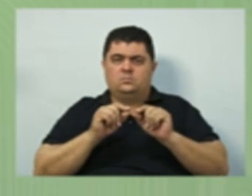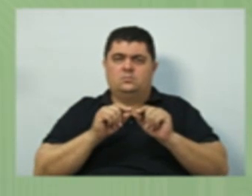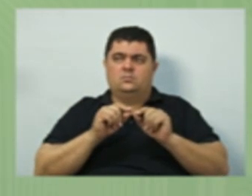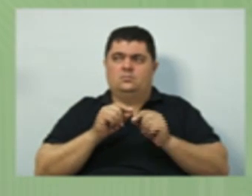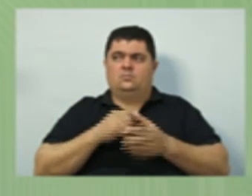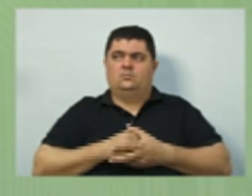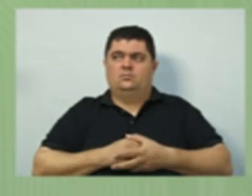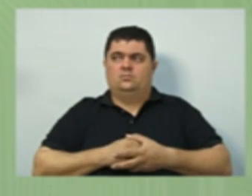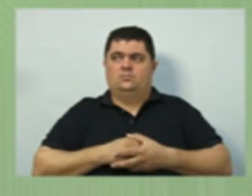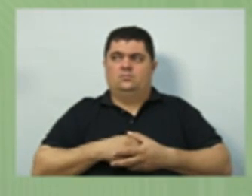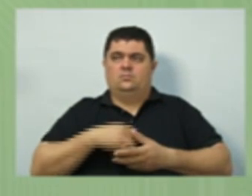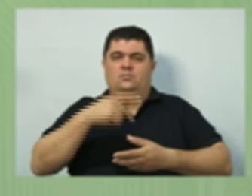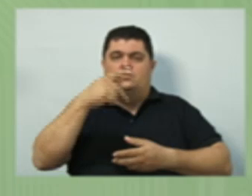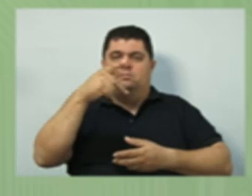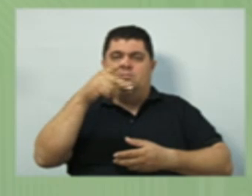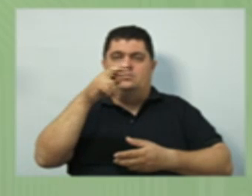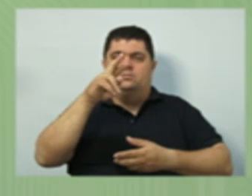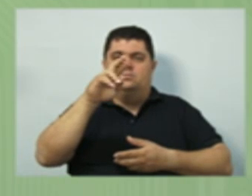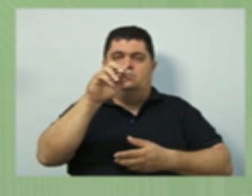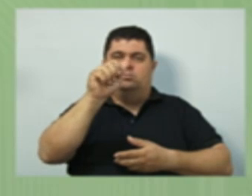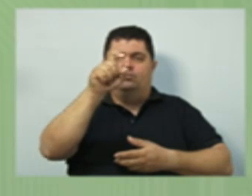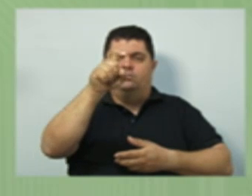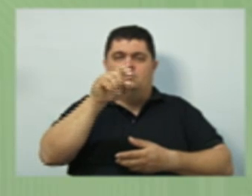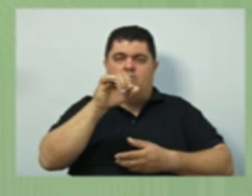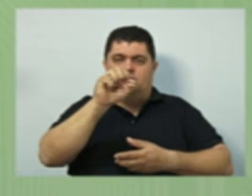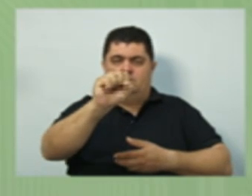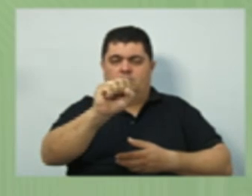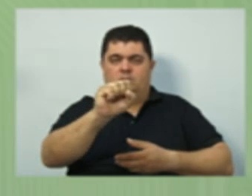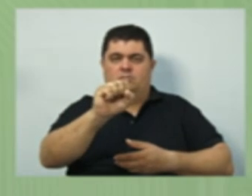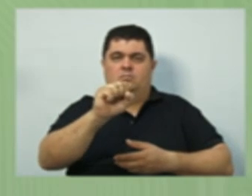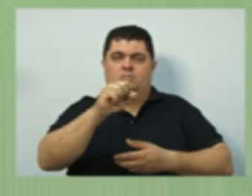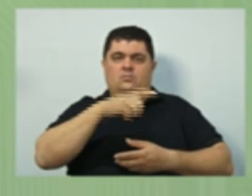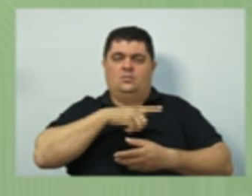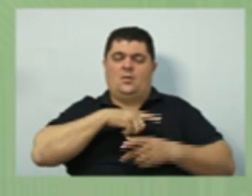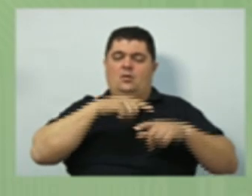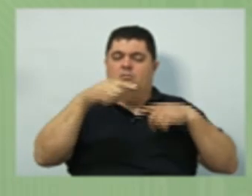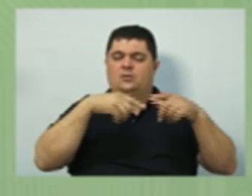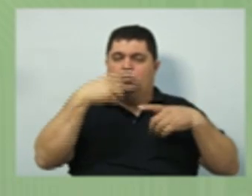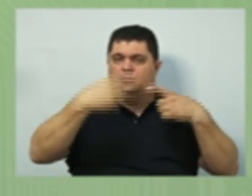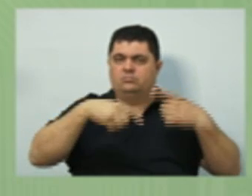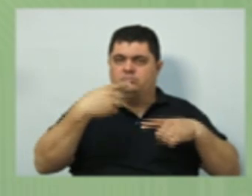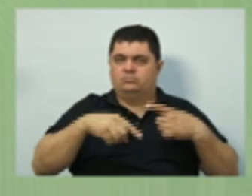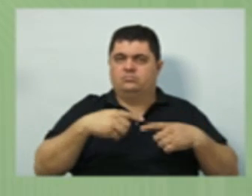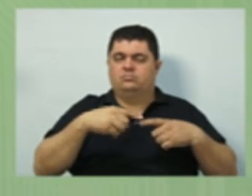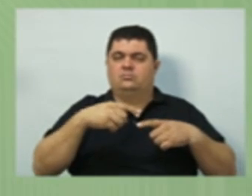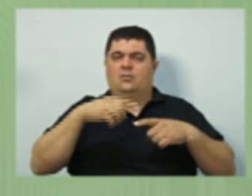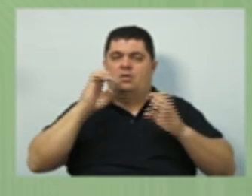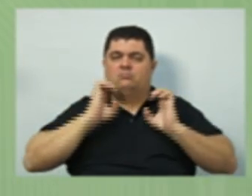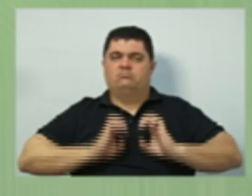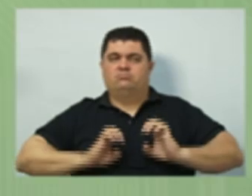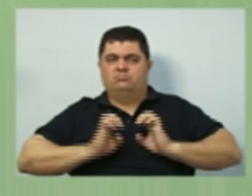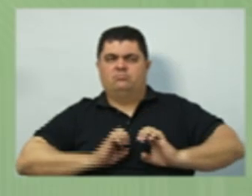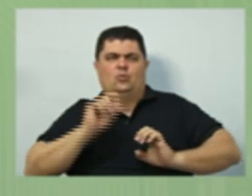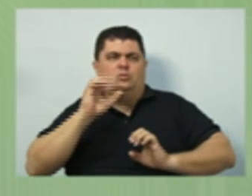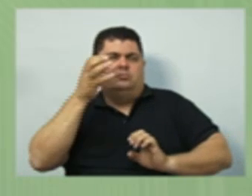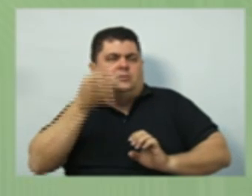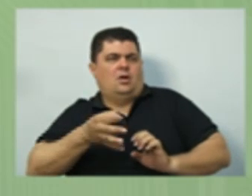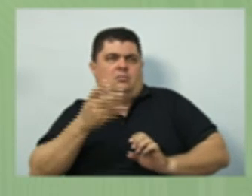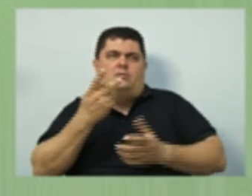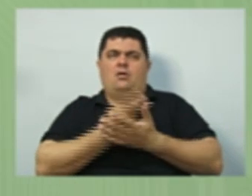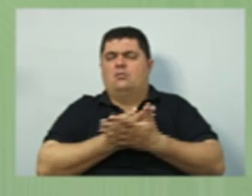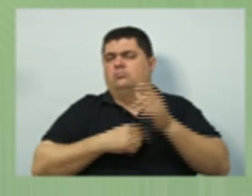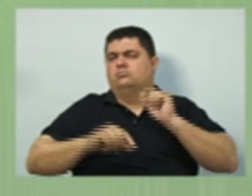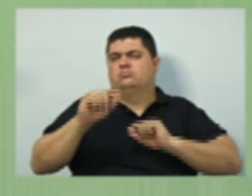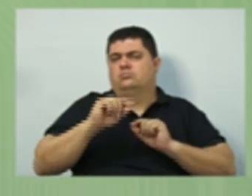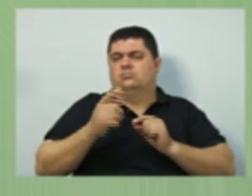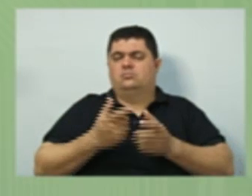de praxis. É o trabalho dos políticos, a discussão sobre a ética, o que é certo, o que é errado.